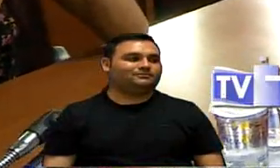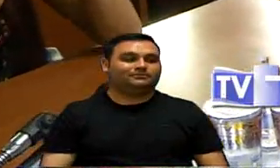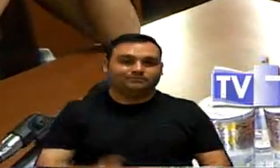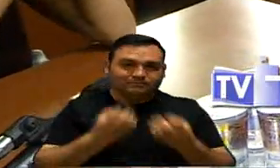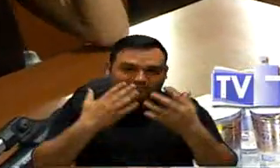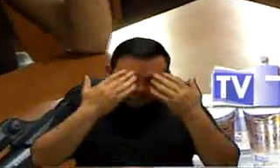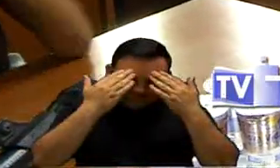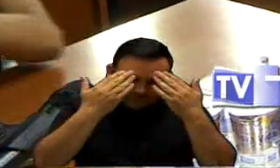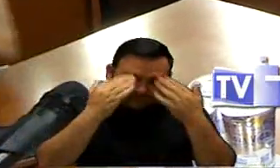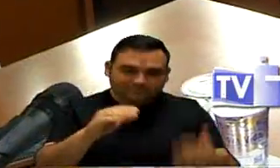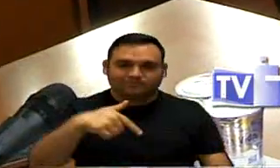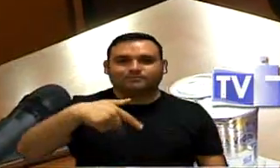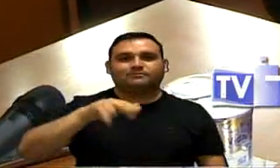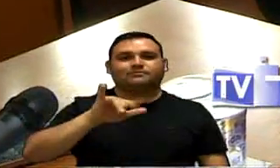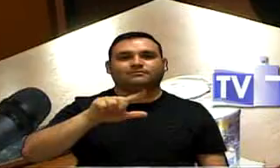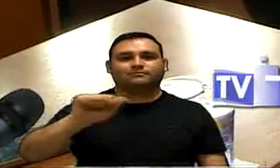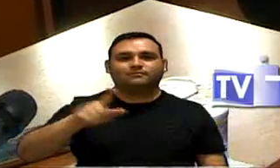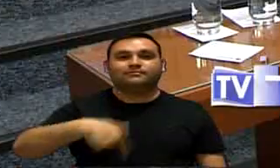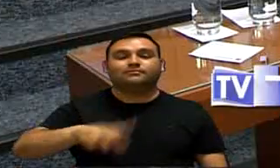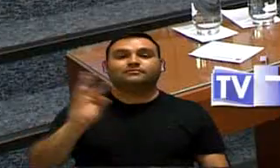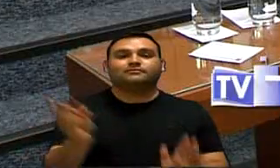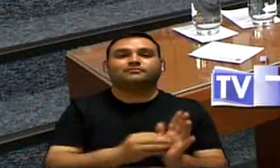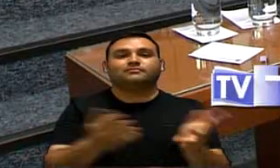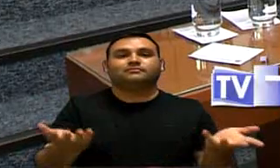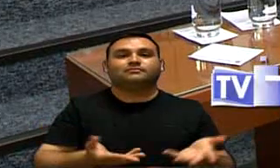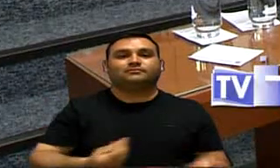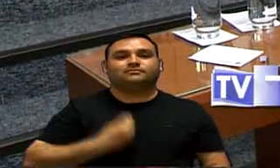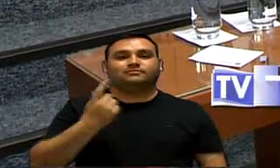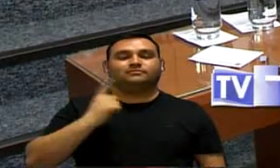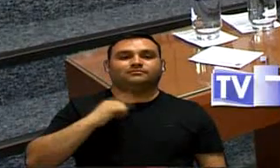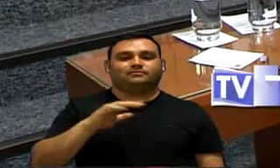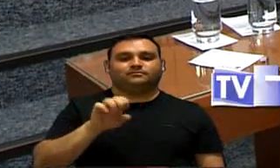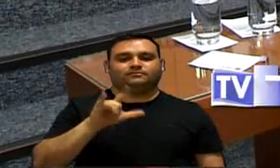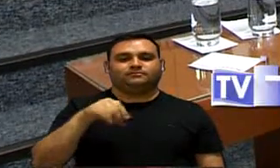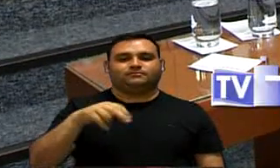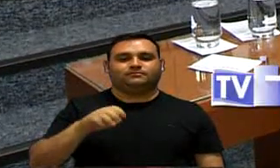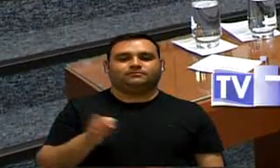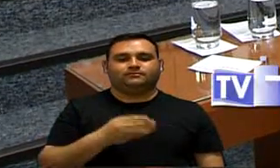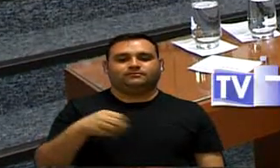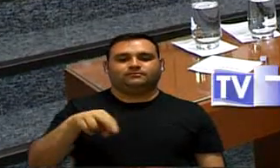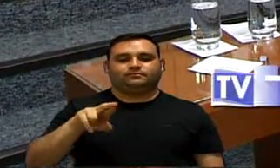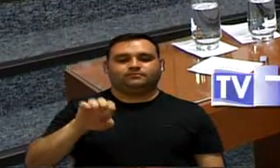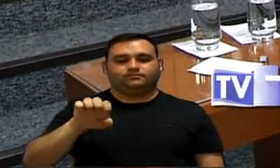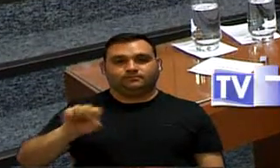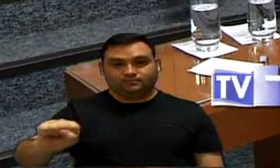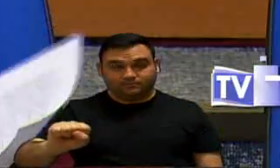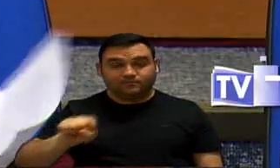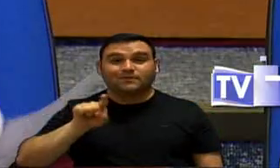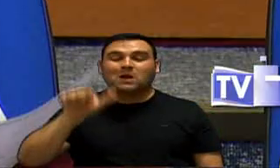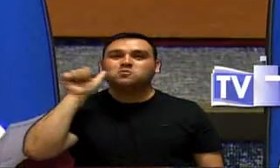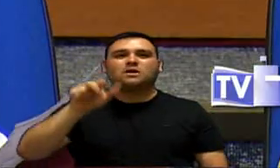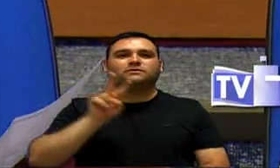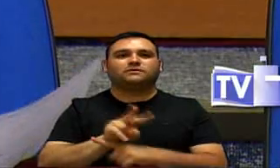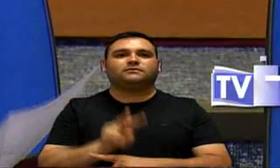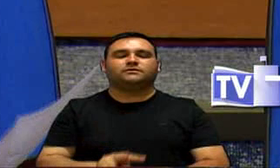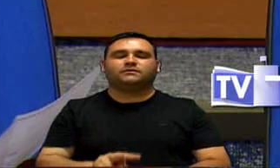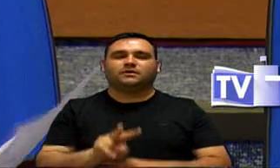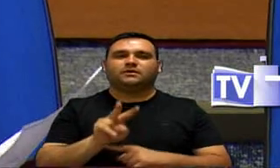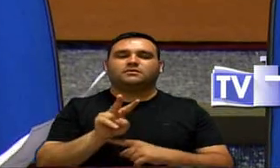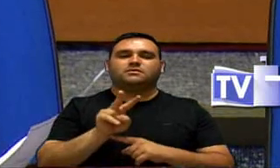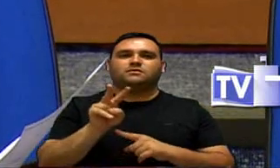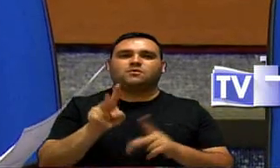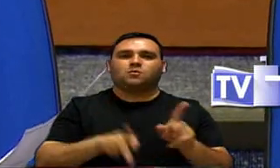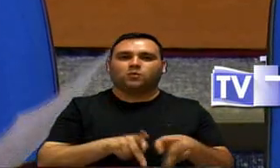Muito obrigada, Keila. Eu quero registrar aqui também a presença da Elaine Moraes. Ela é defensora